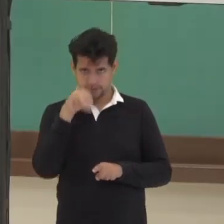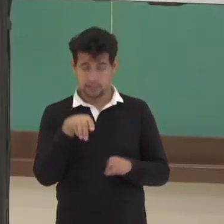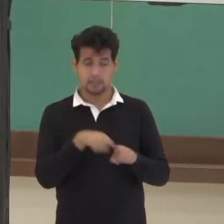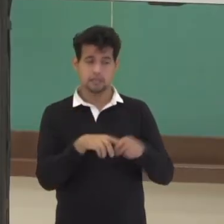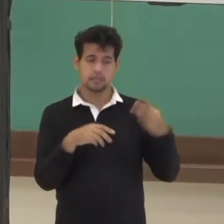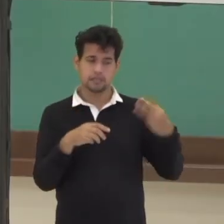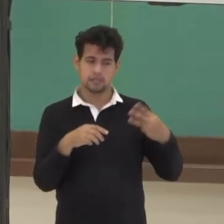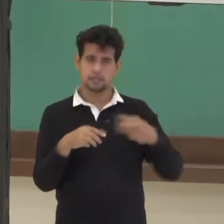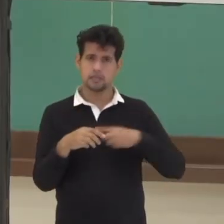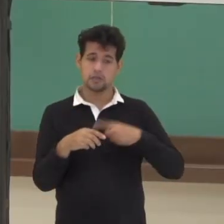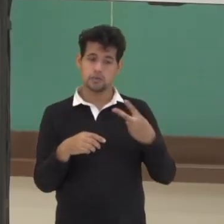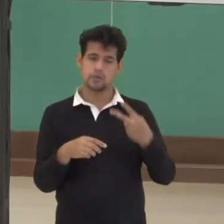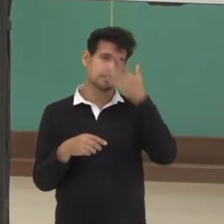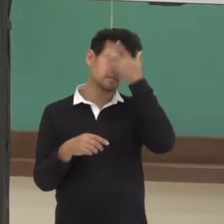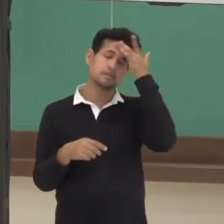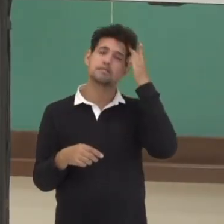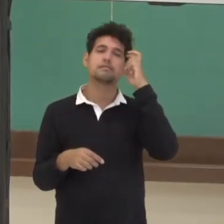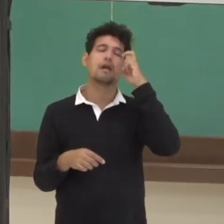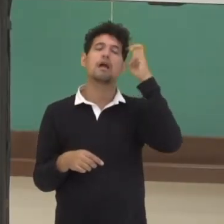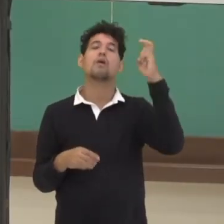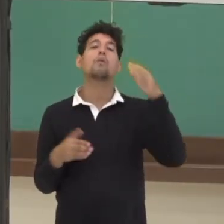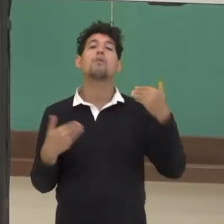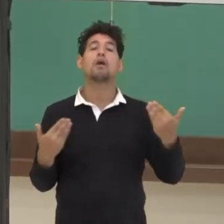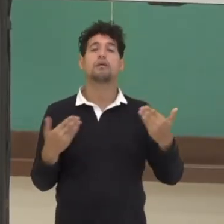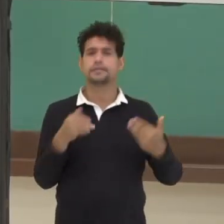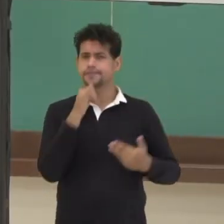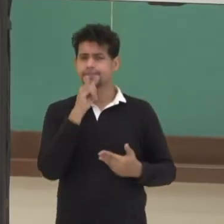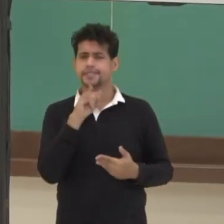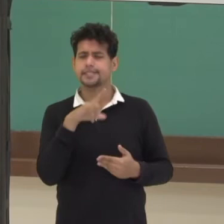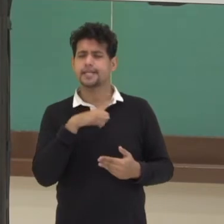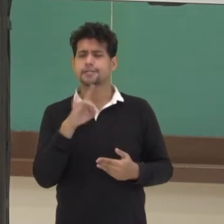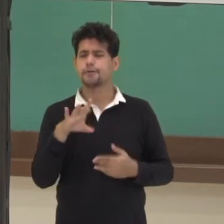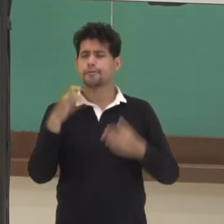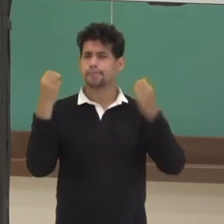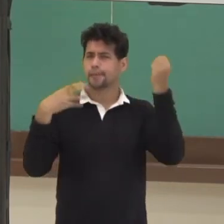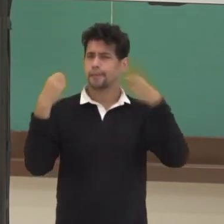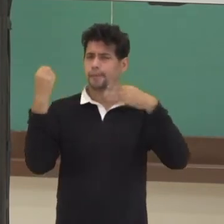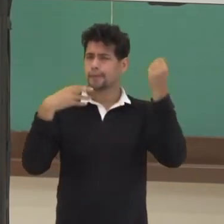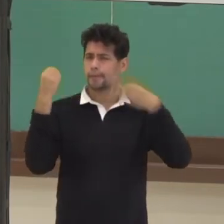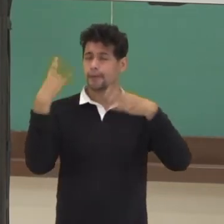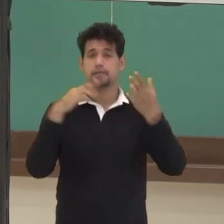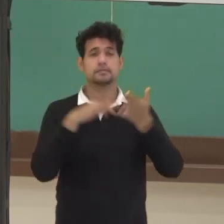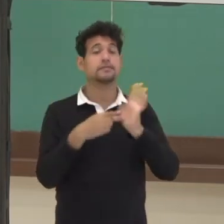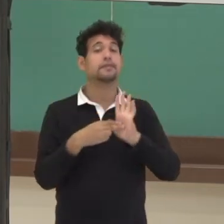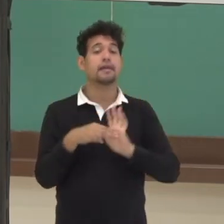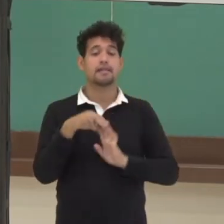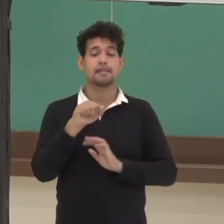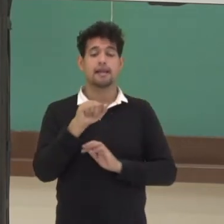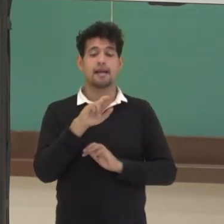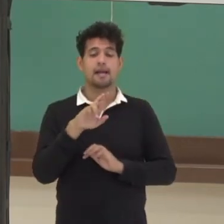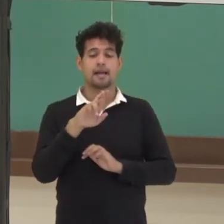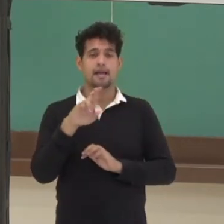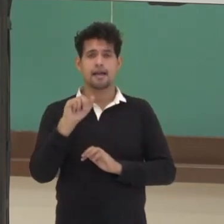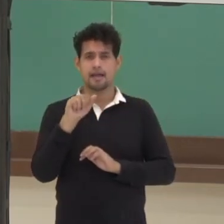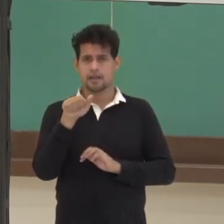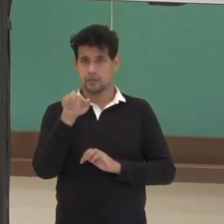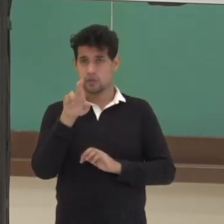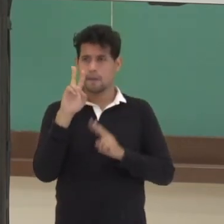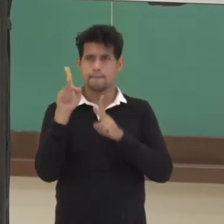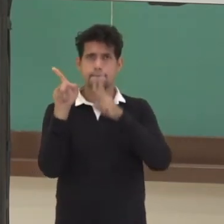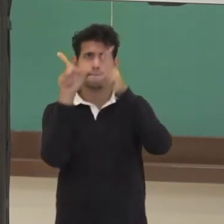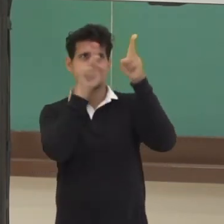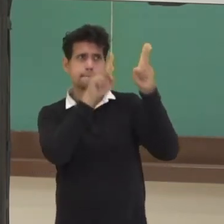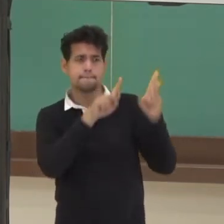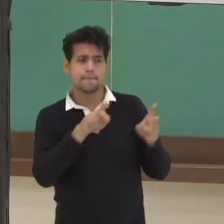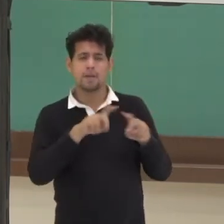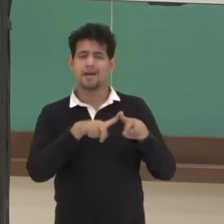duas possibilidades. Quais são? Se ele está só narrando, ele vai ser o narrador observador. Mas se ele sabe o